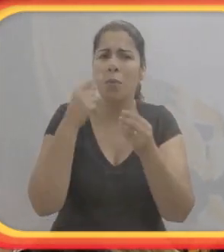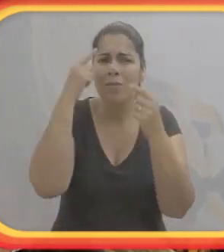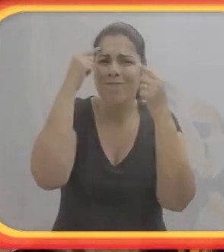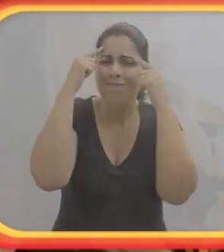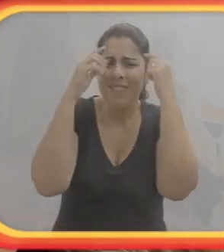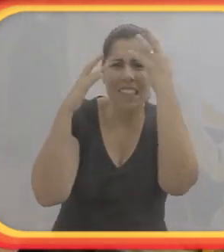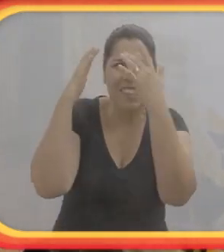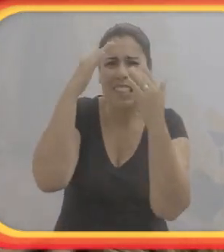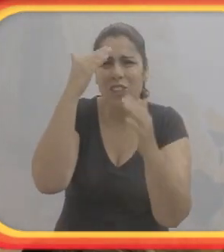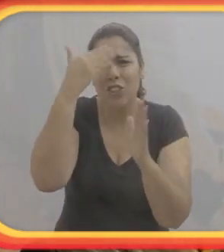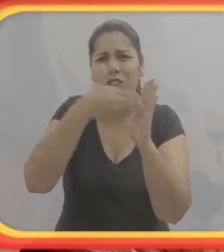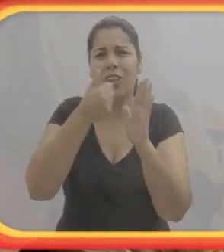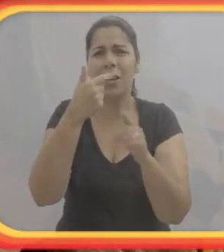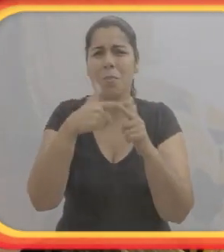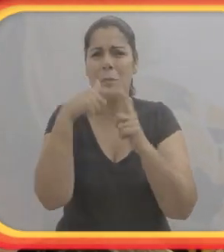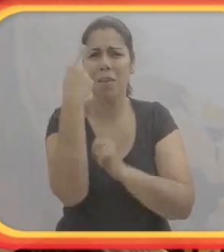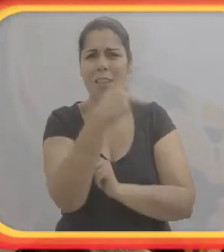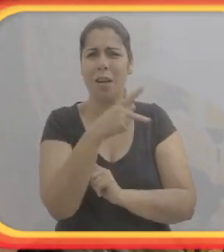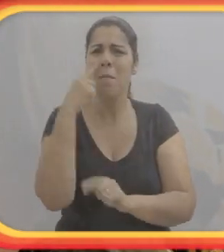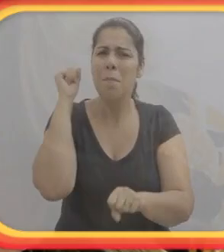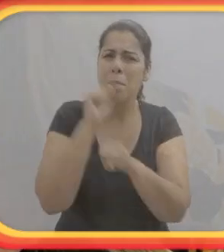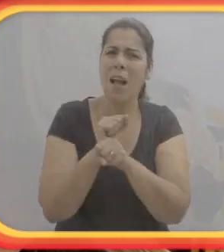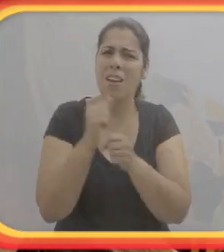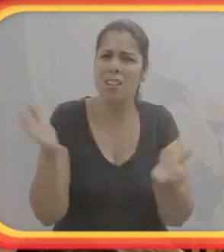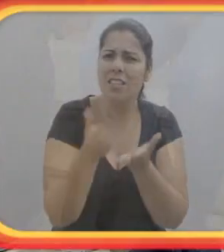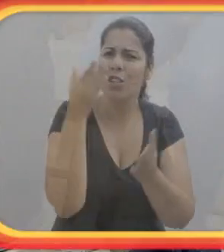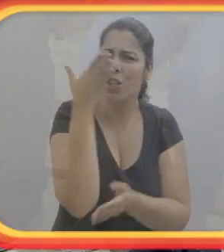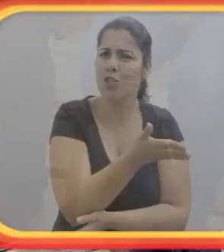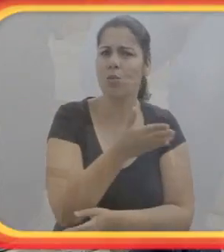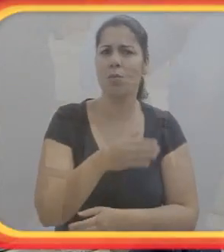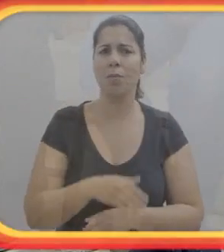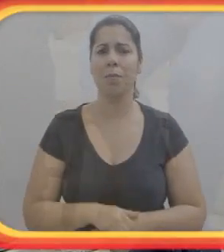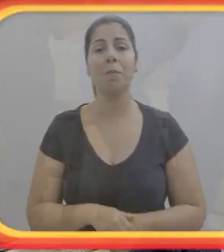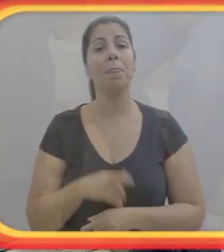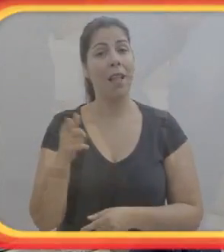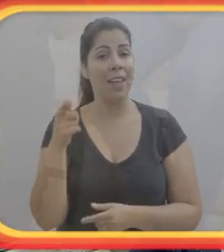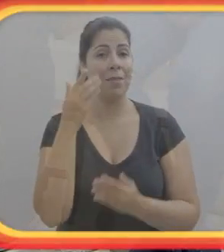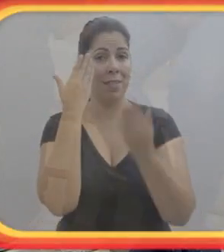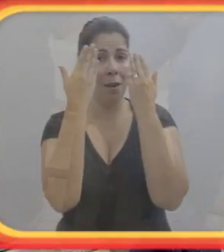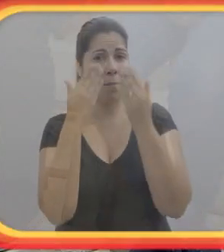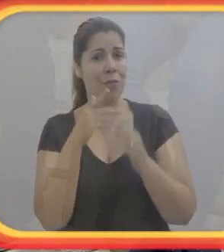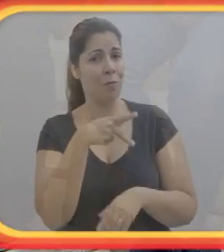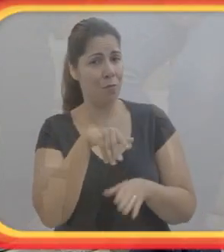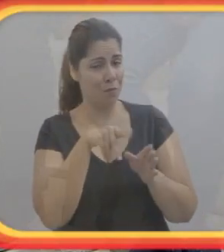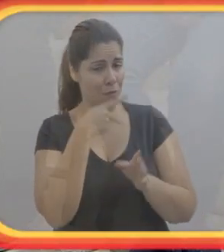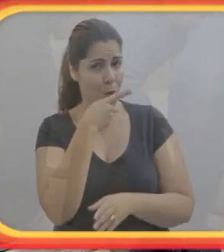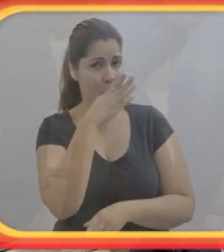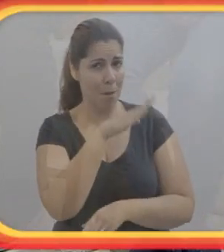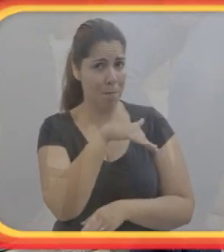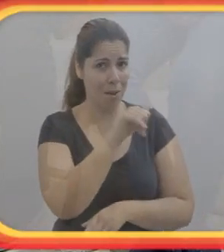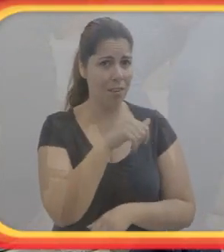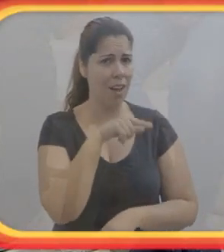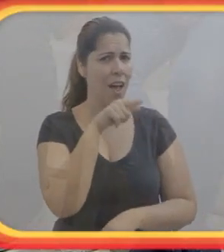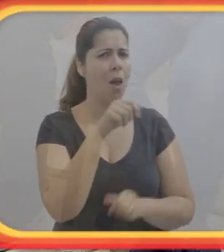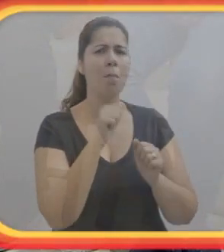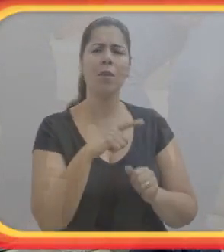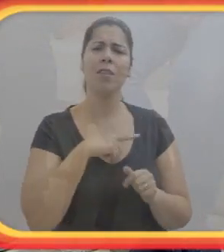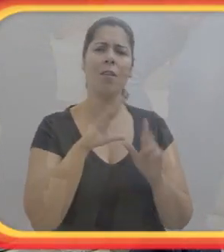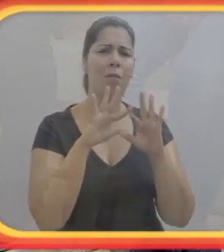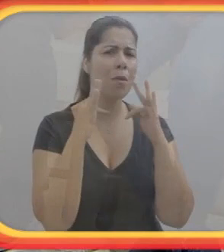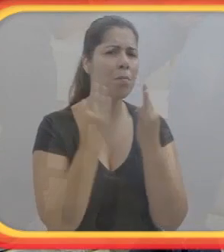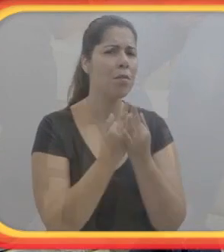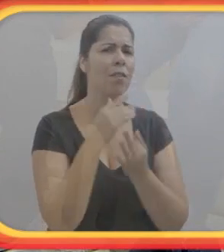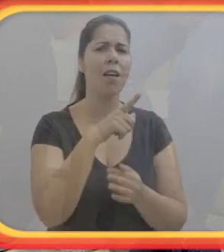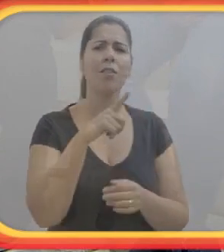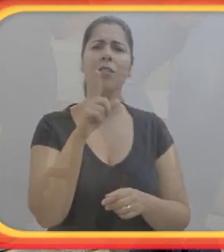para a terapeuta, ele está ótimo do jeito que ele está. Eu não quero que ele que ele se case. Ele já tem problemas suficientes,